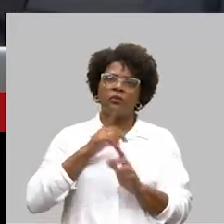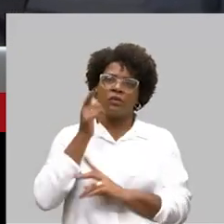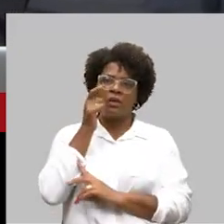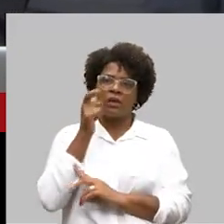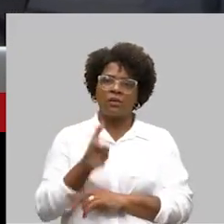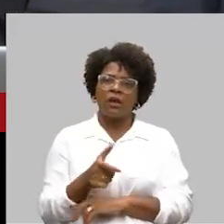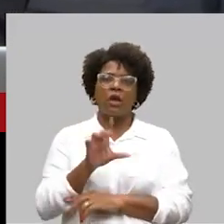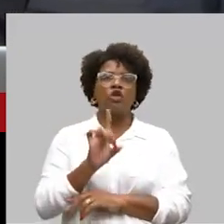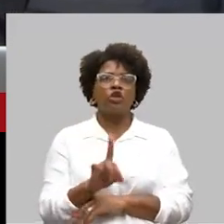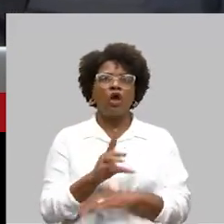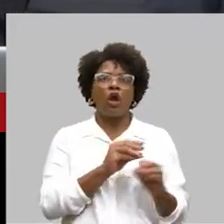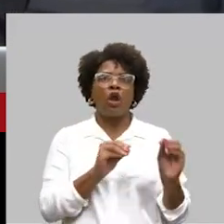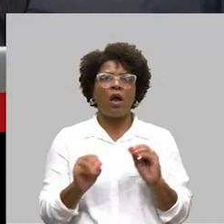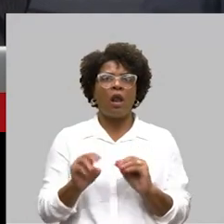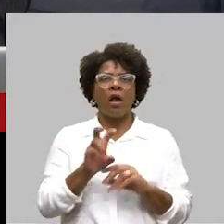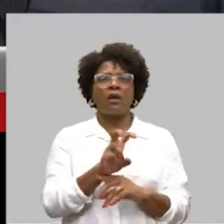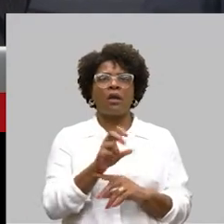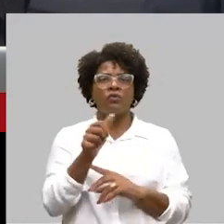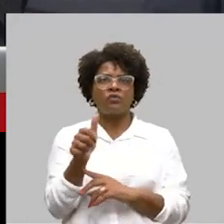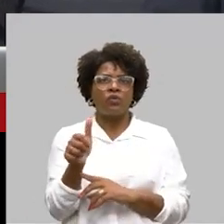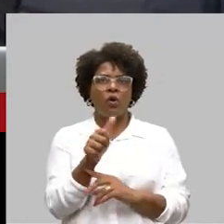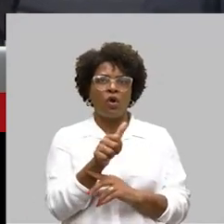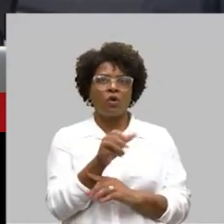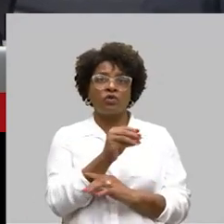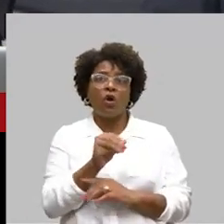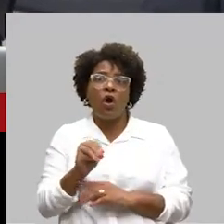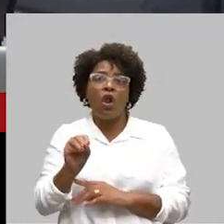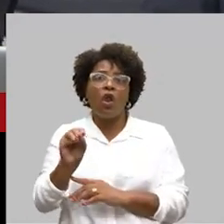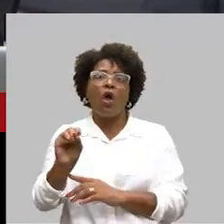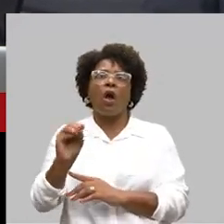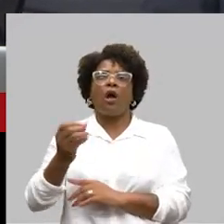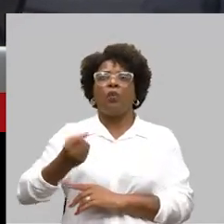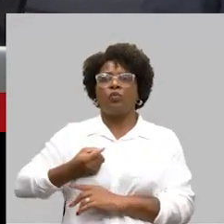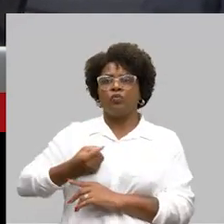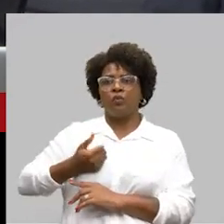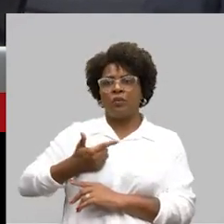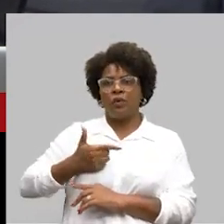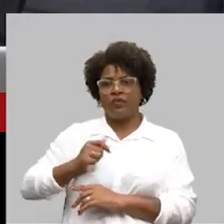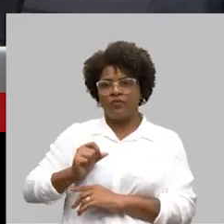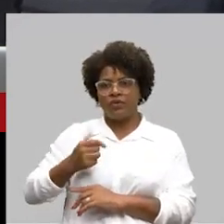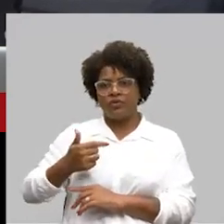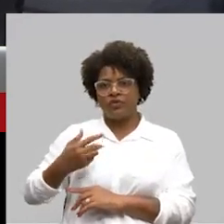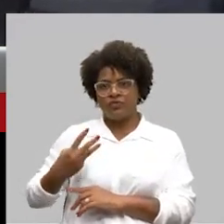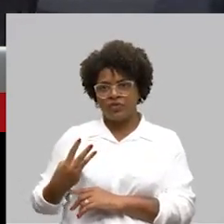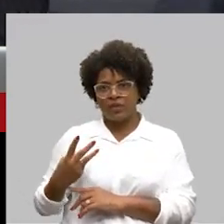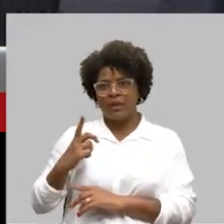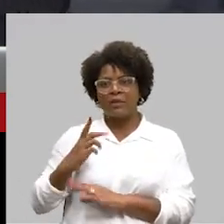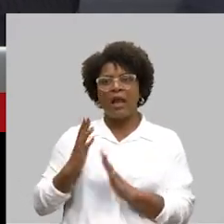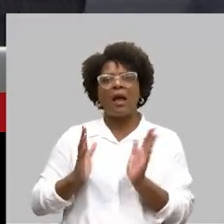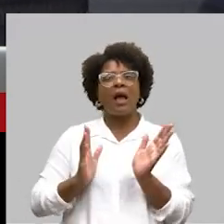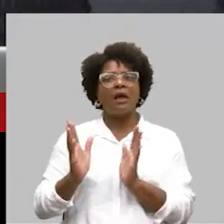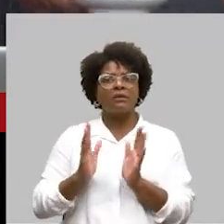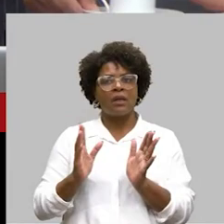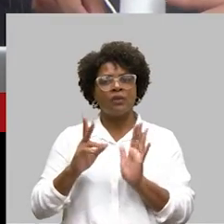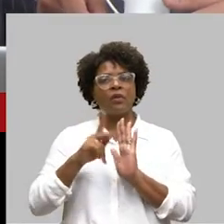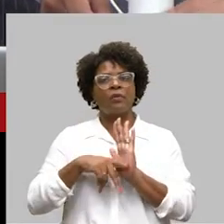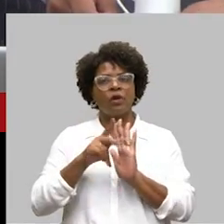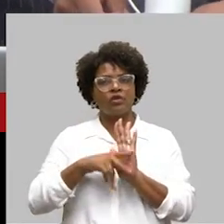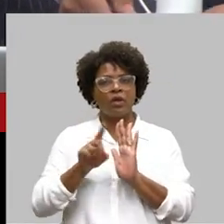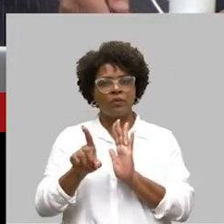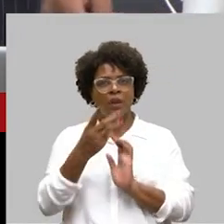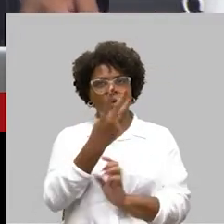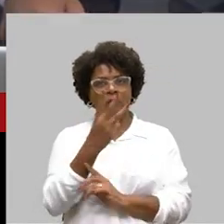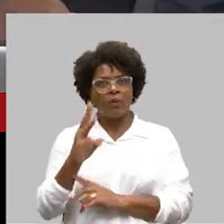511 colocar o número que é 2023 vocês têm acesso ao projeto no portal da Assembleia e vocês deixem a opinião de vocês